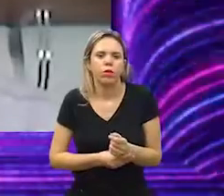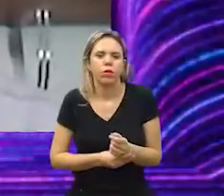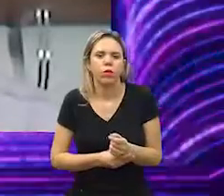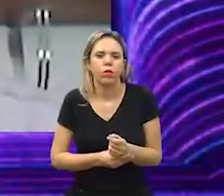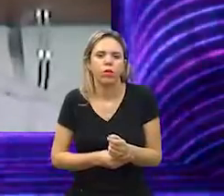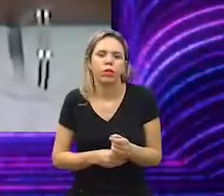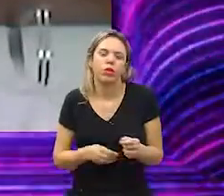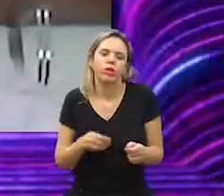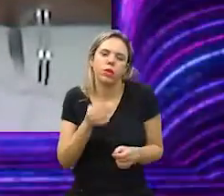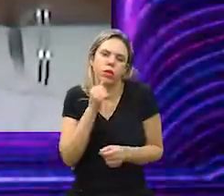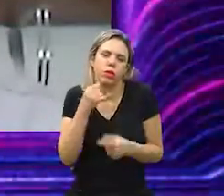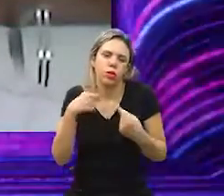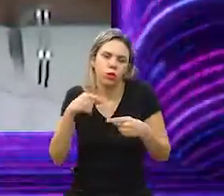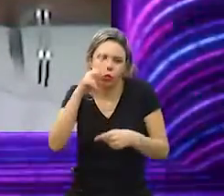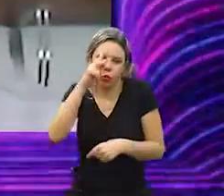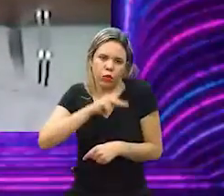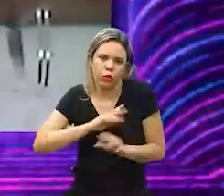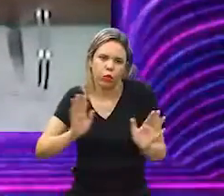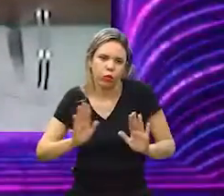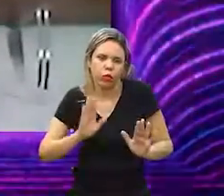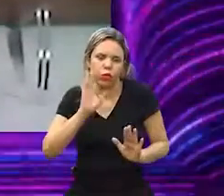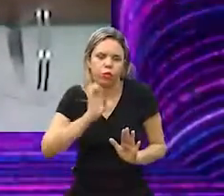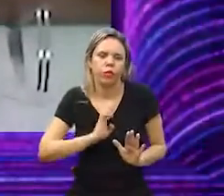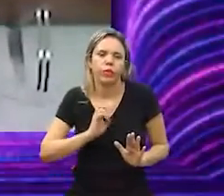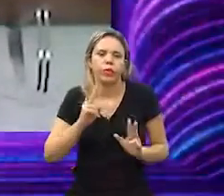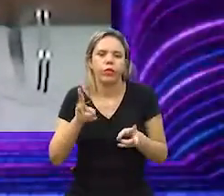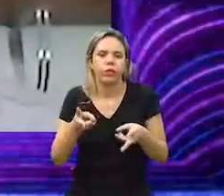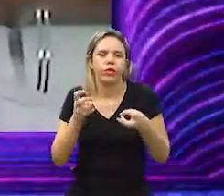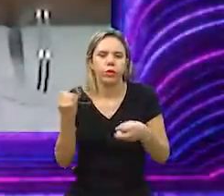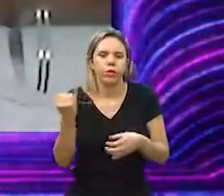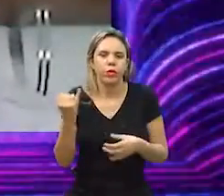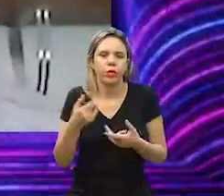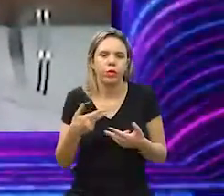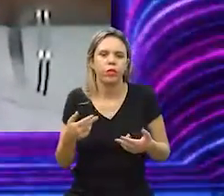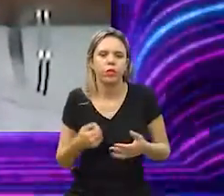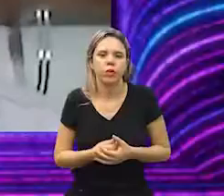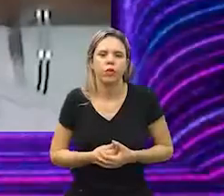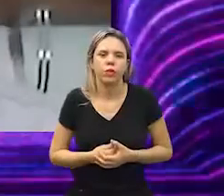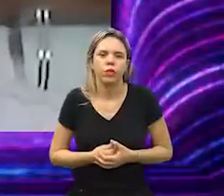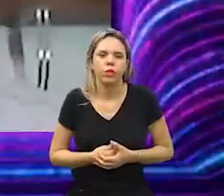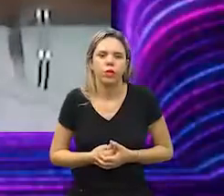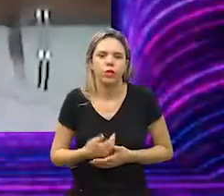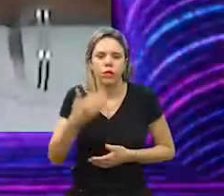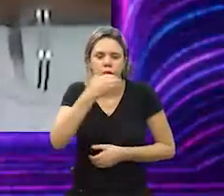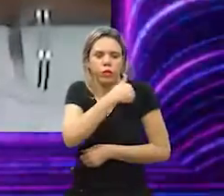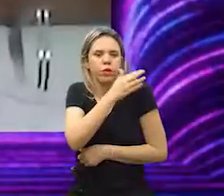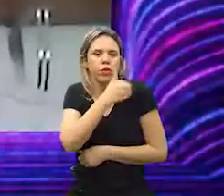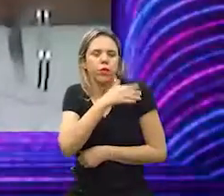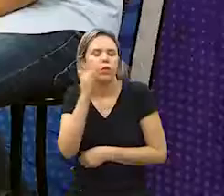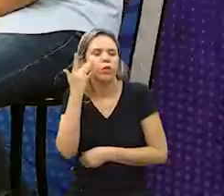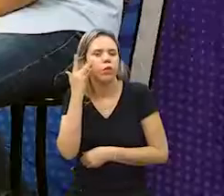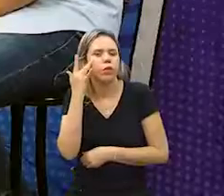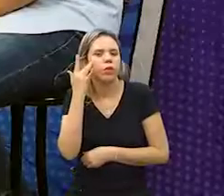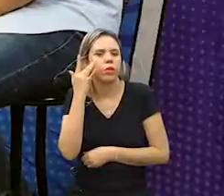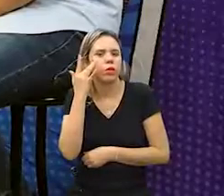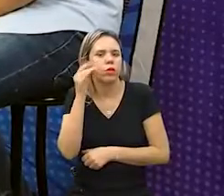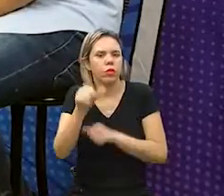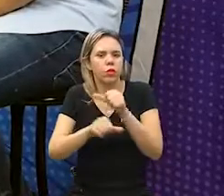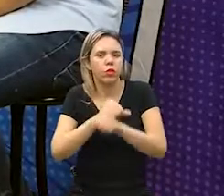super erudito, escrever para si mesmo. Veja bem, uma coisa muito importante, né? Que é um preconceito que eu acho que a gente tem que quebrar no